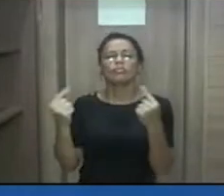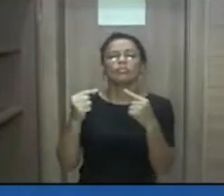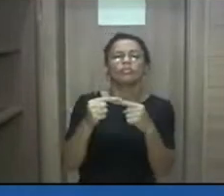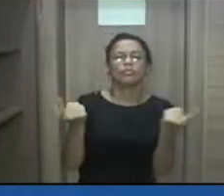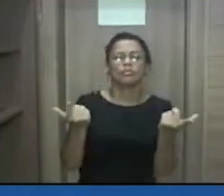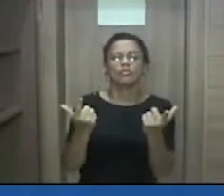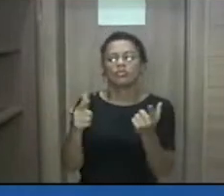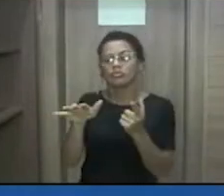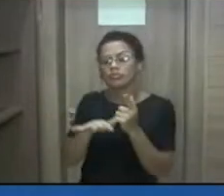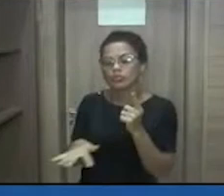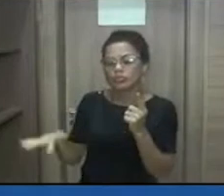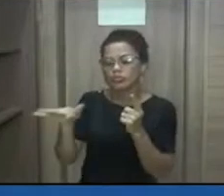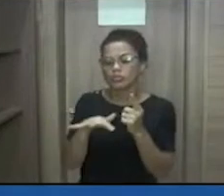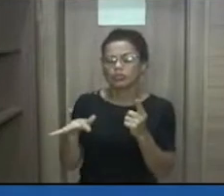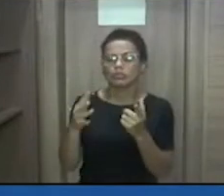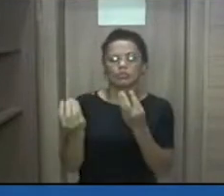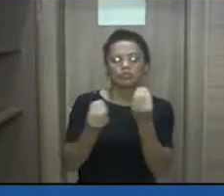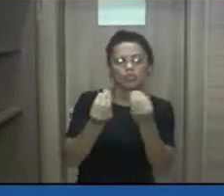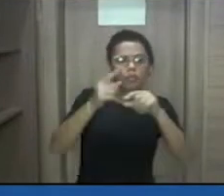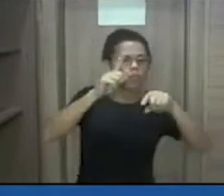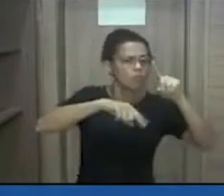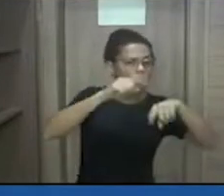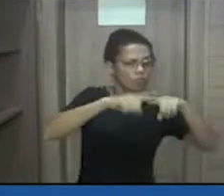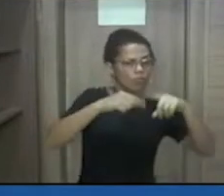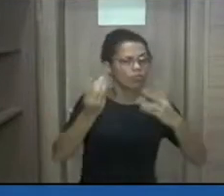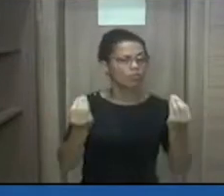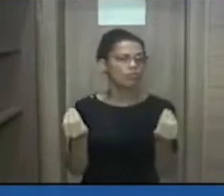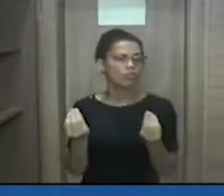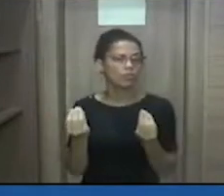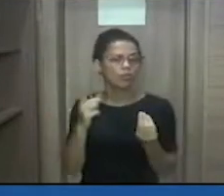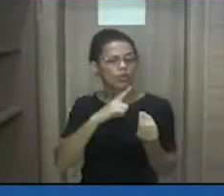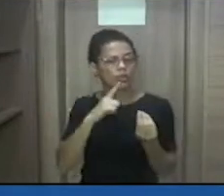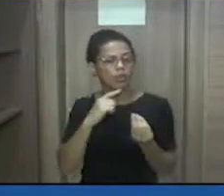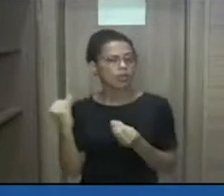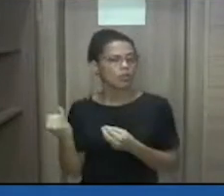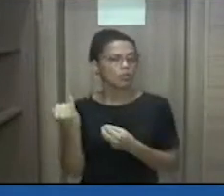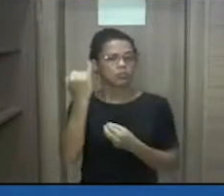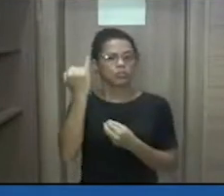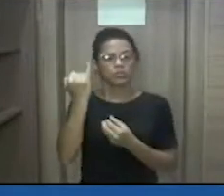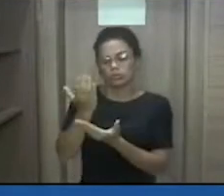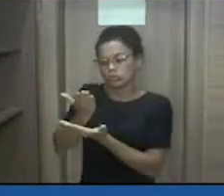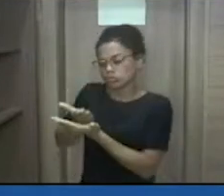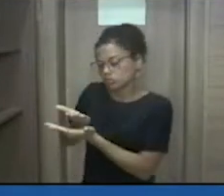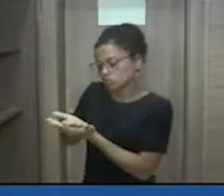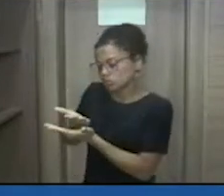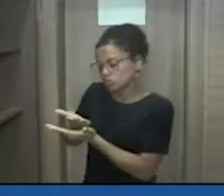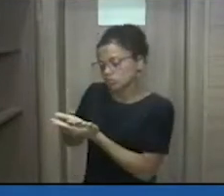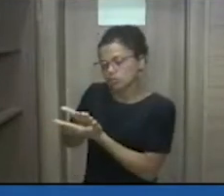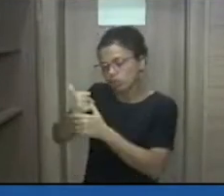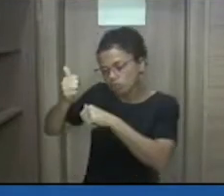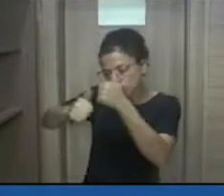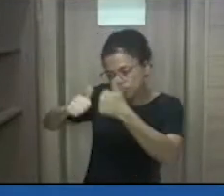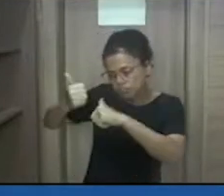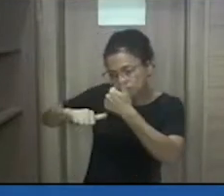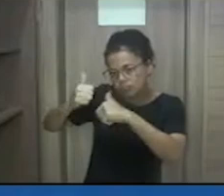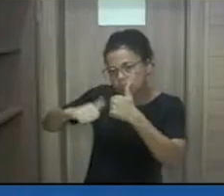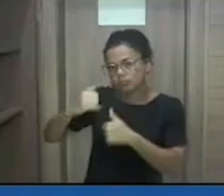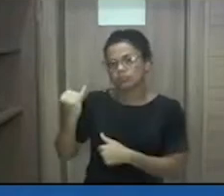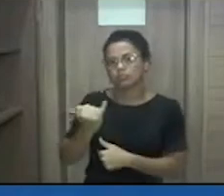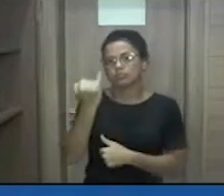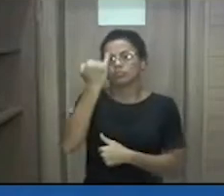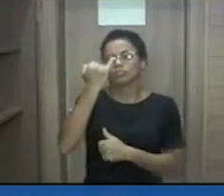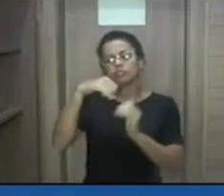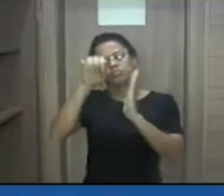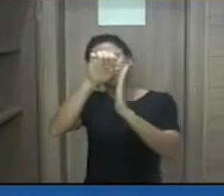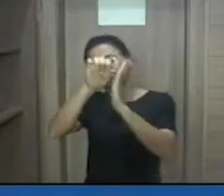espaço físico, os equipamentos. Então, esse roteiro foi bem importante para o nosso estudo, além da análise documental dos instrumentos